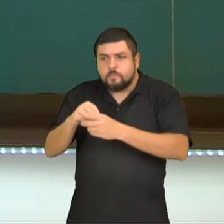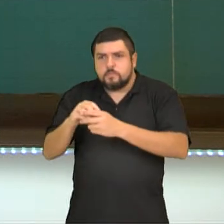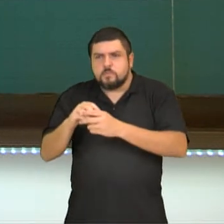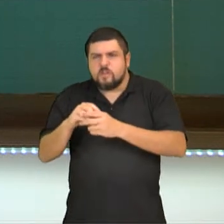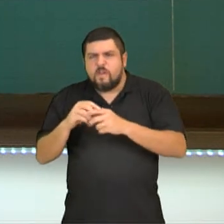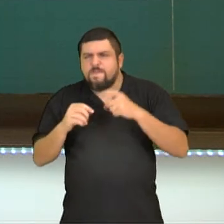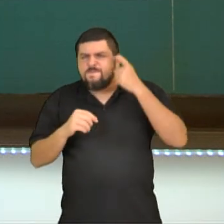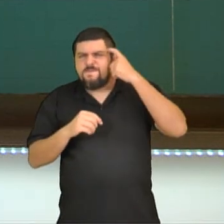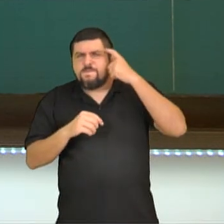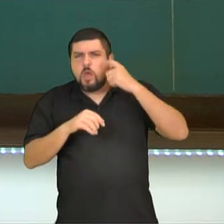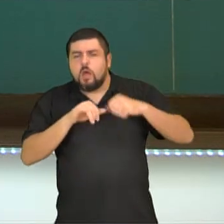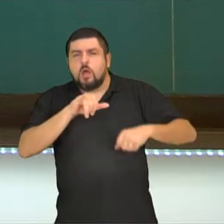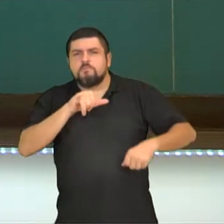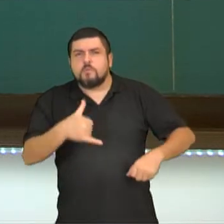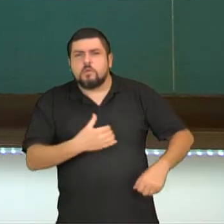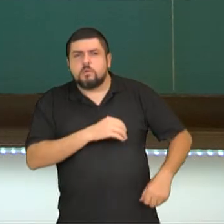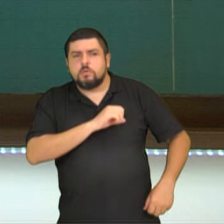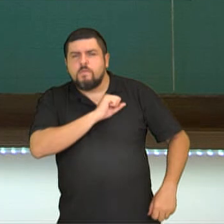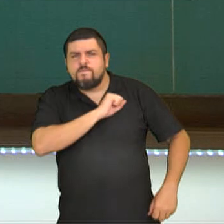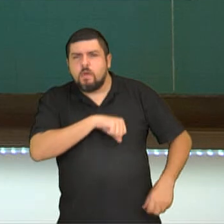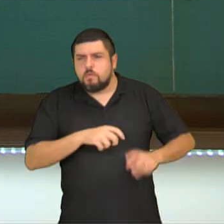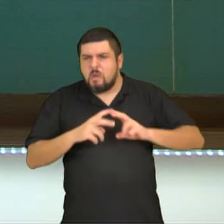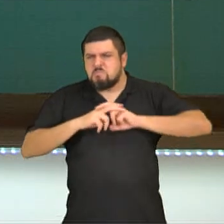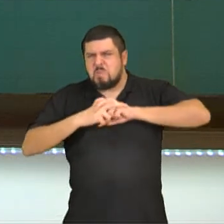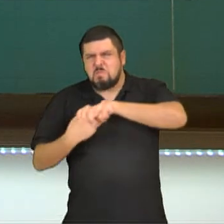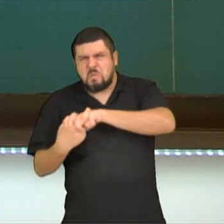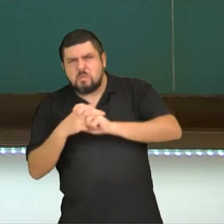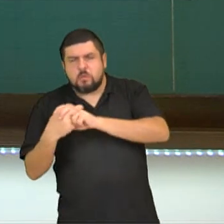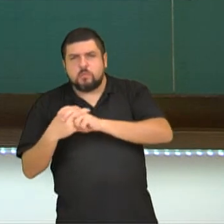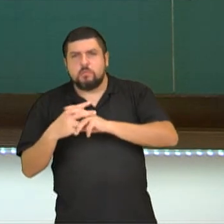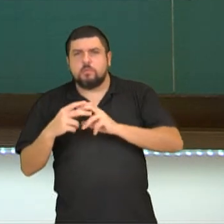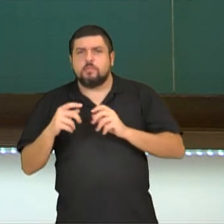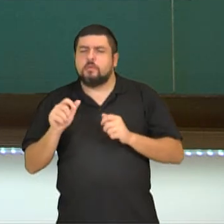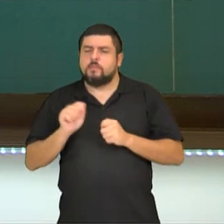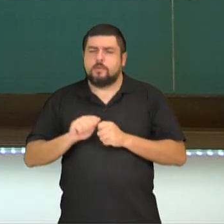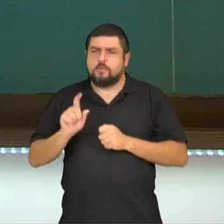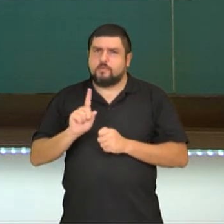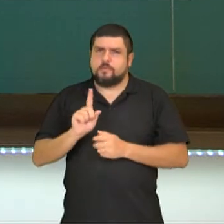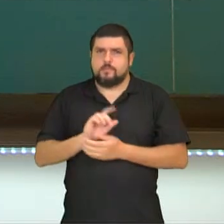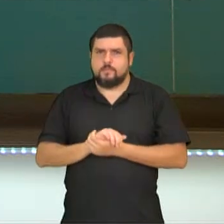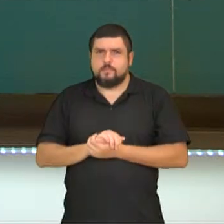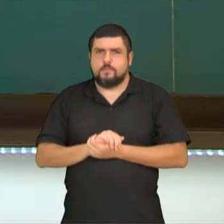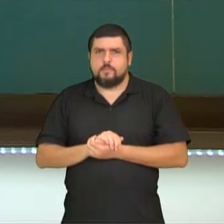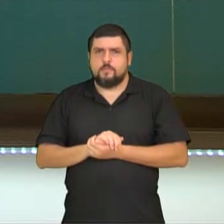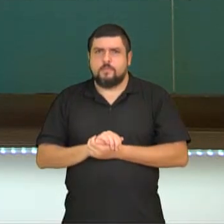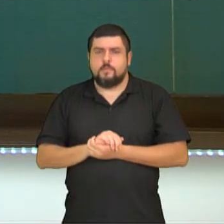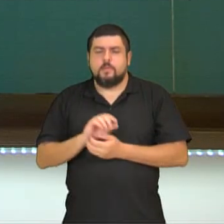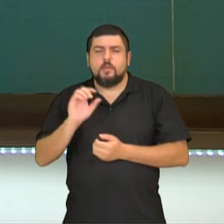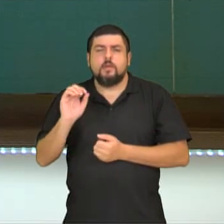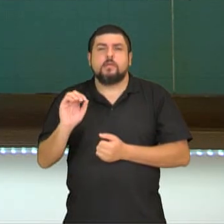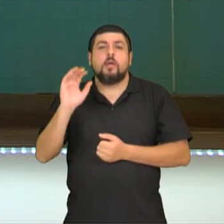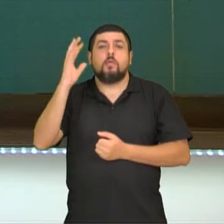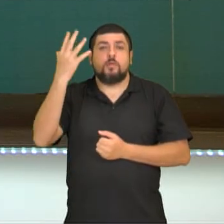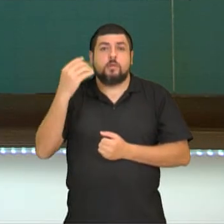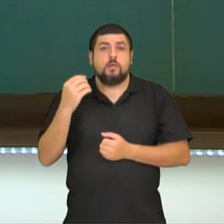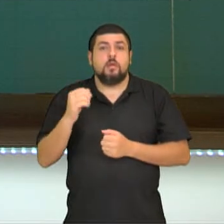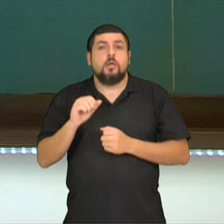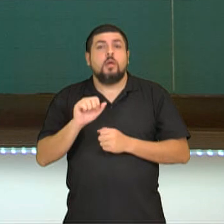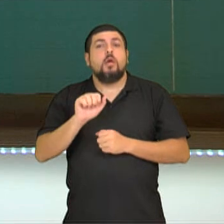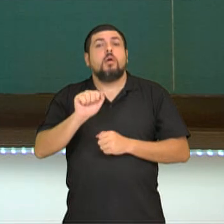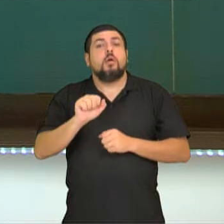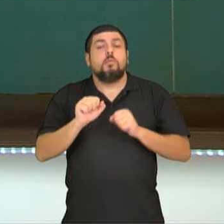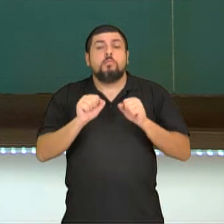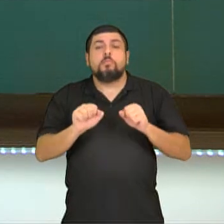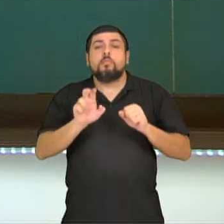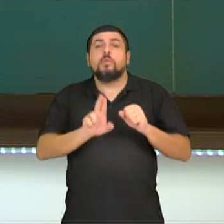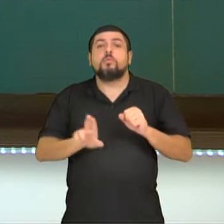você não leva isso para o mercado, para a briga de mercado, para a briga de rua lá. O que acontece? Você pode utilizar dela sim,